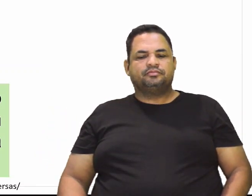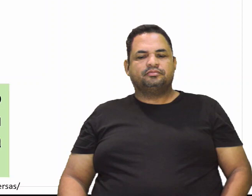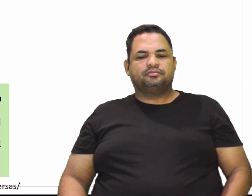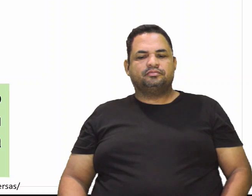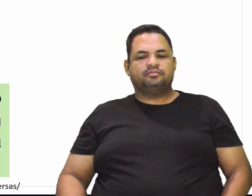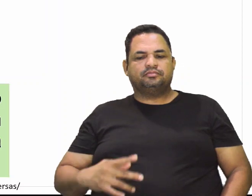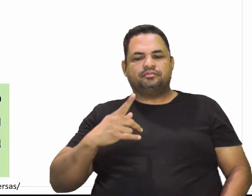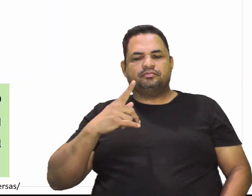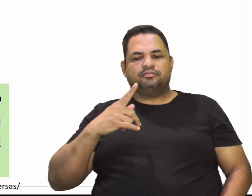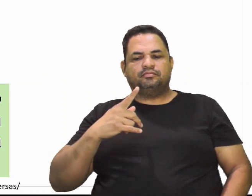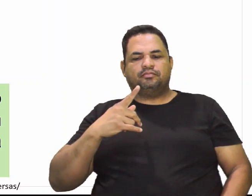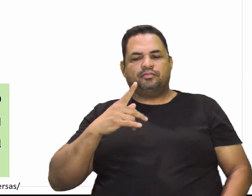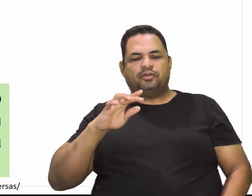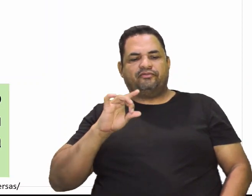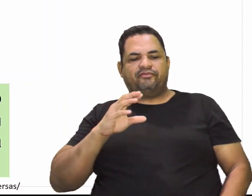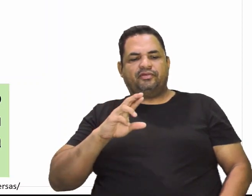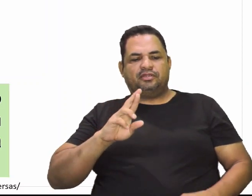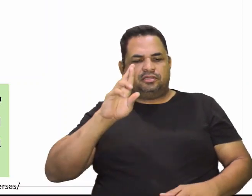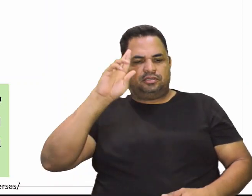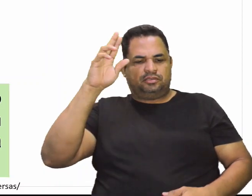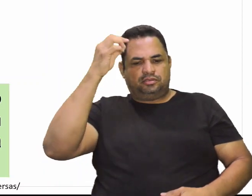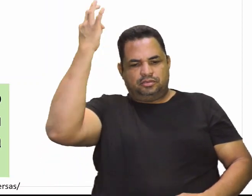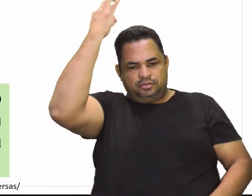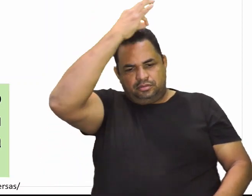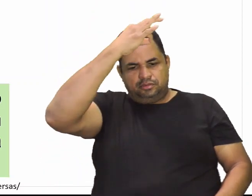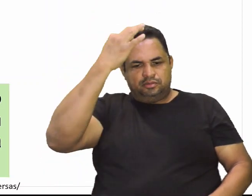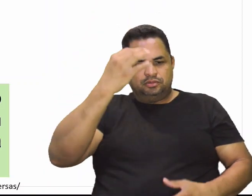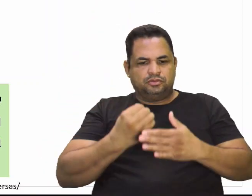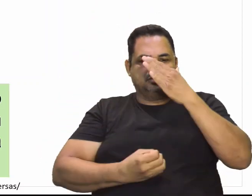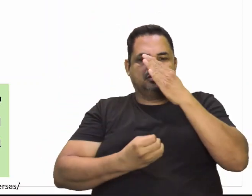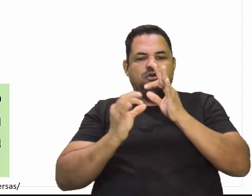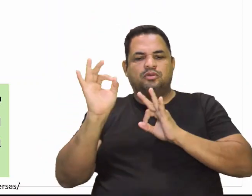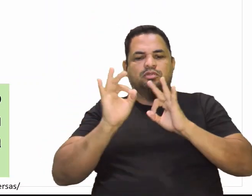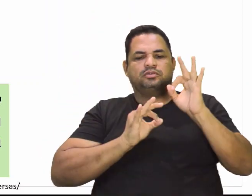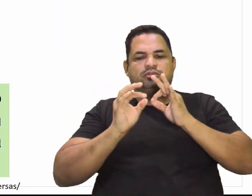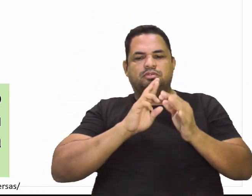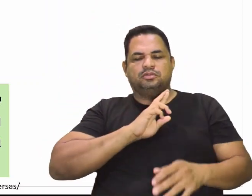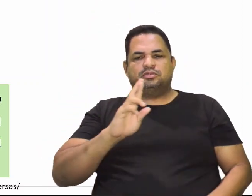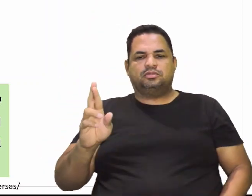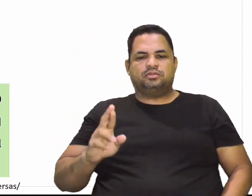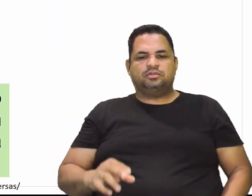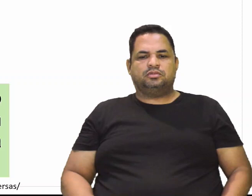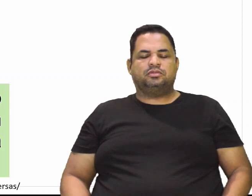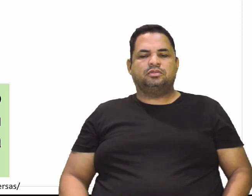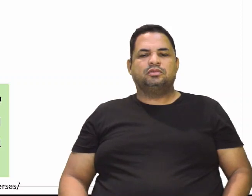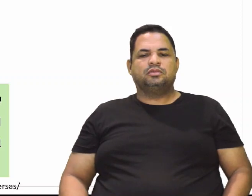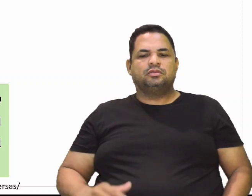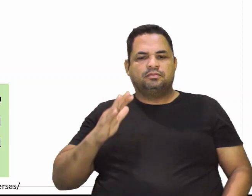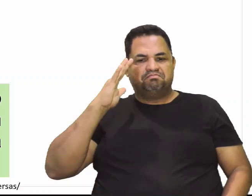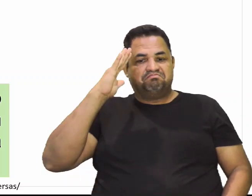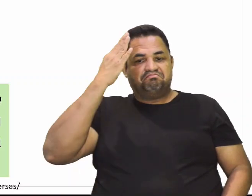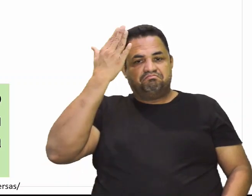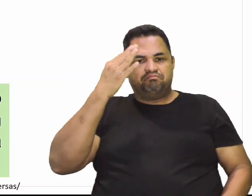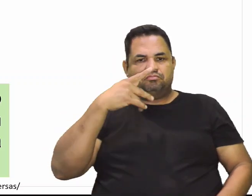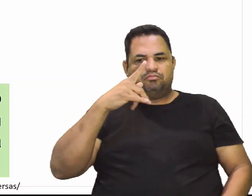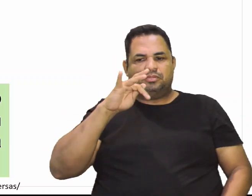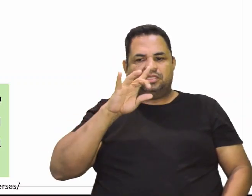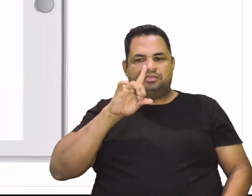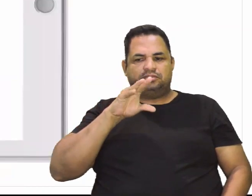que era o profeta e líder espiritual, o criador da religião. Assim, imaginava os